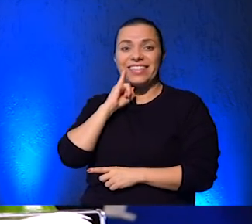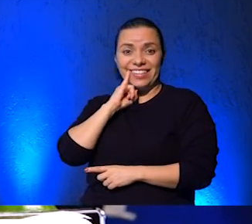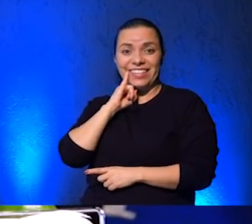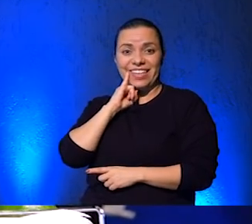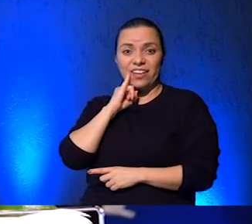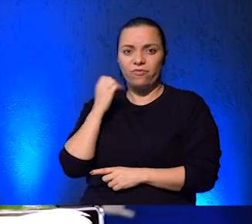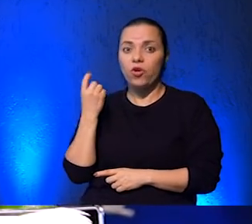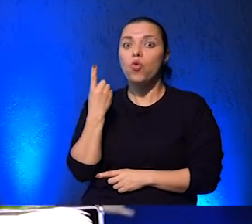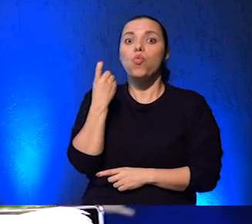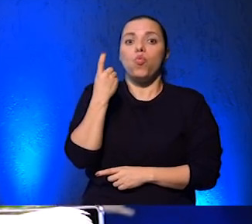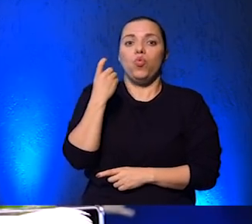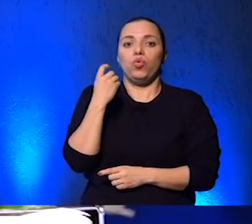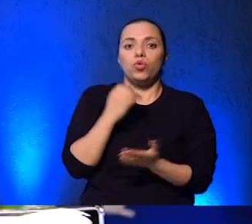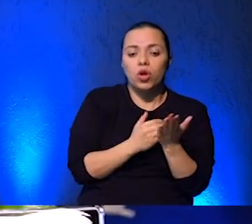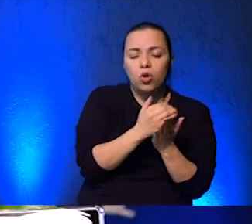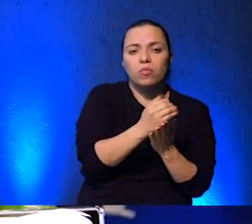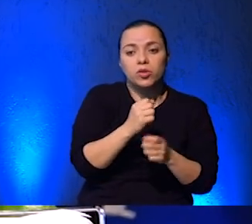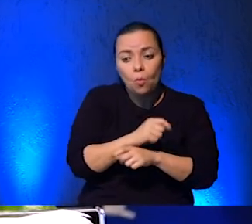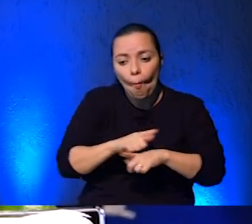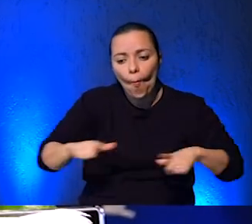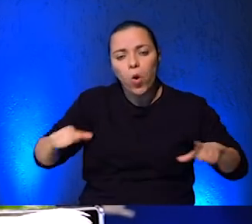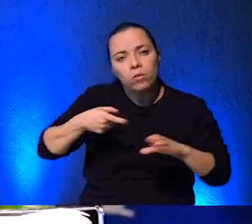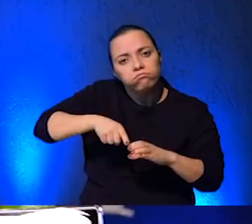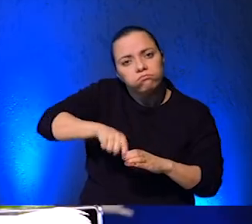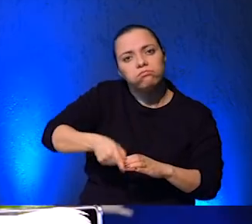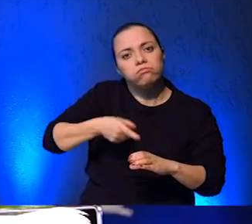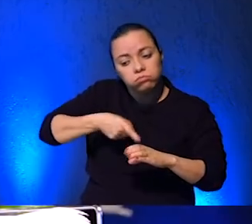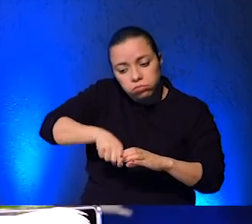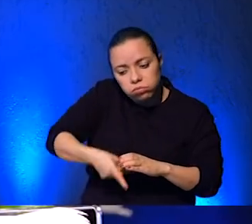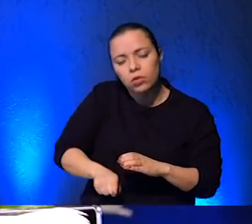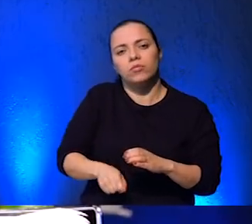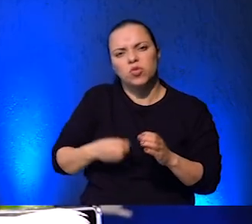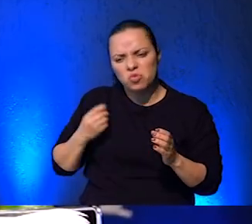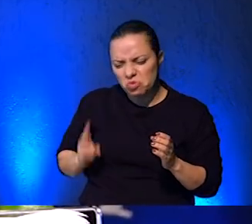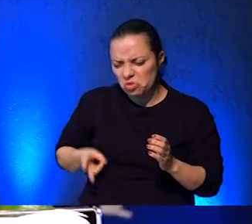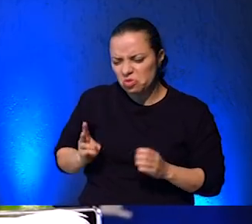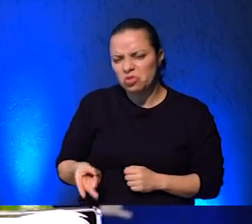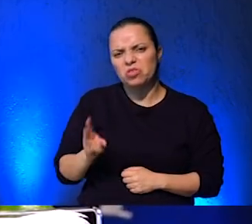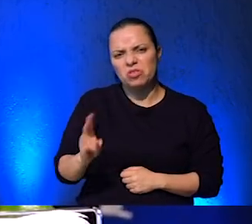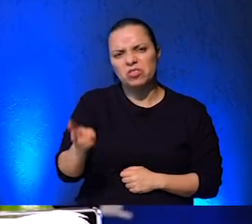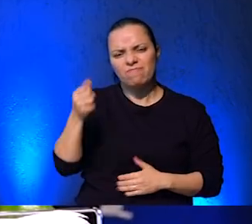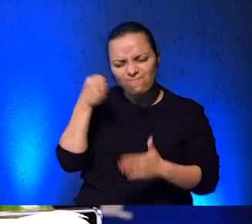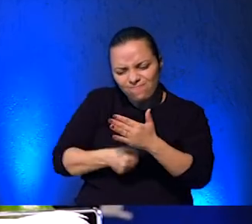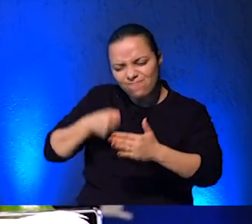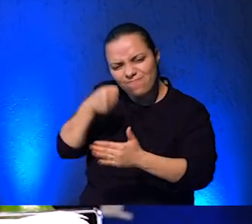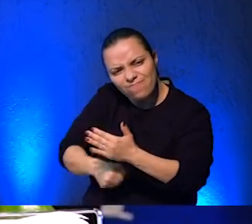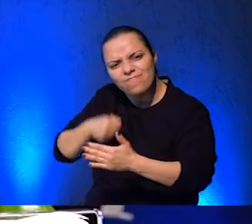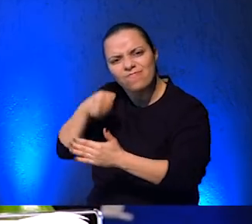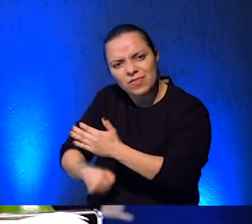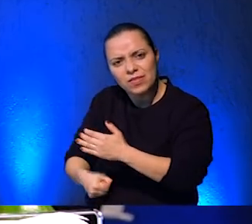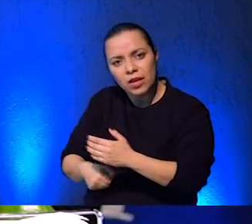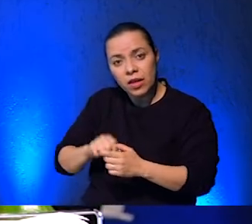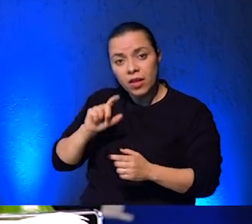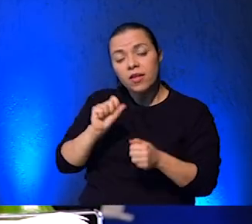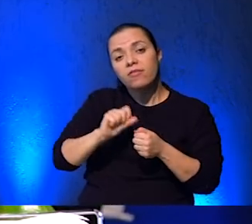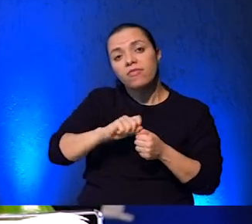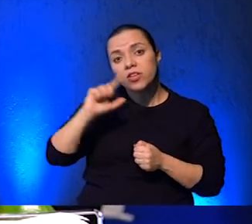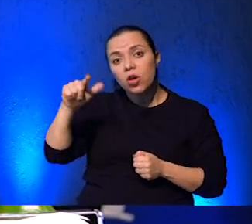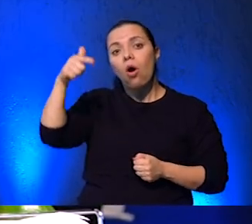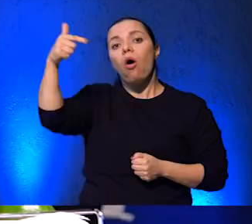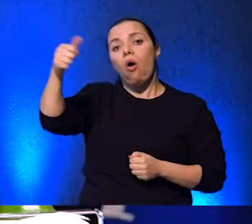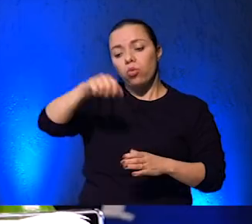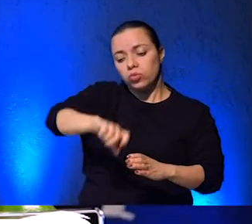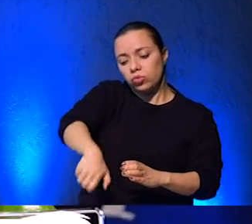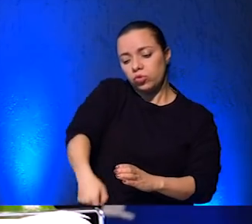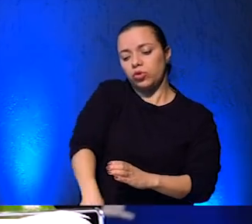que ele tinha desentulha du mas a bíblia diz que usar que perseverou isaque cavou novos poços eu